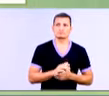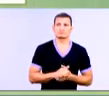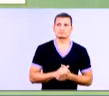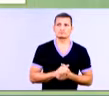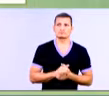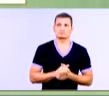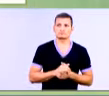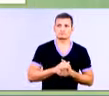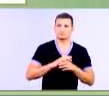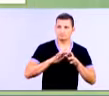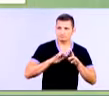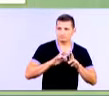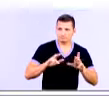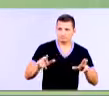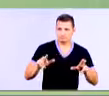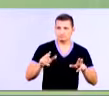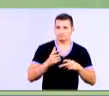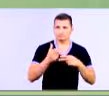aula.